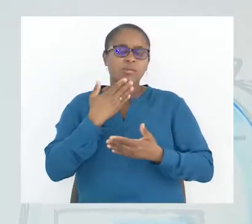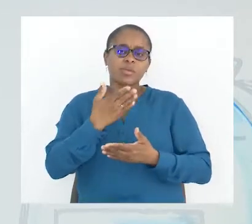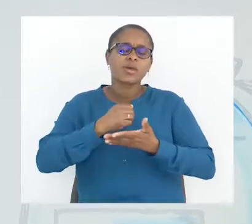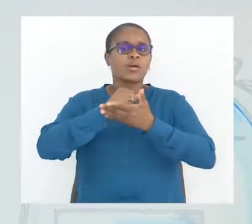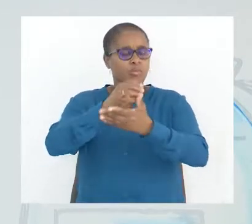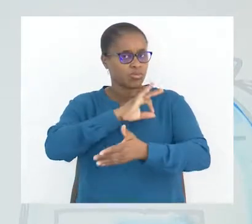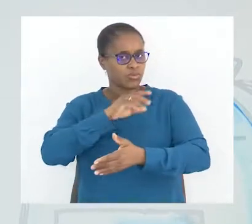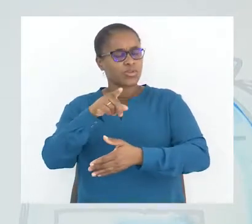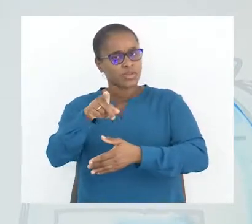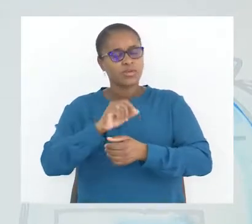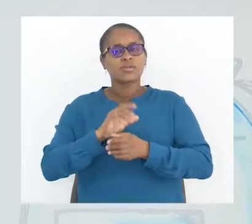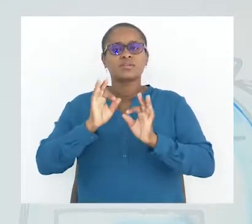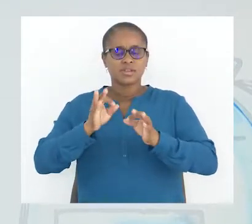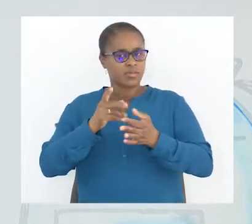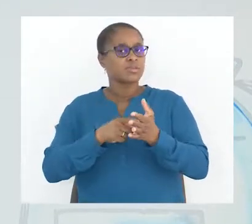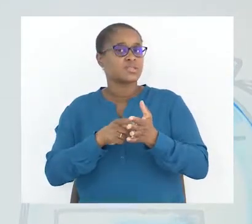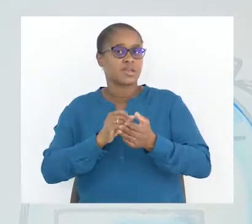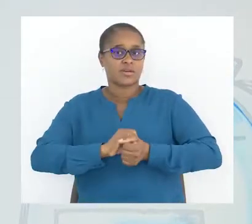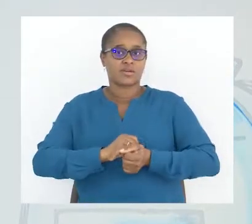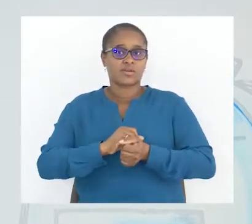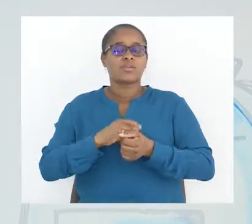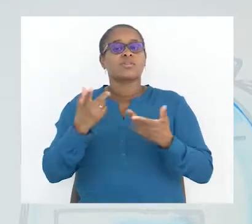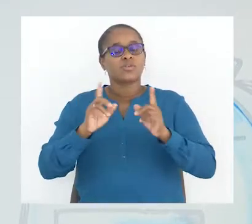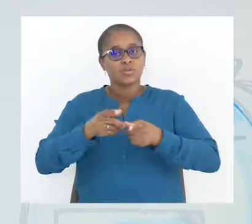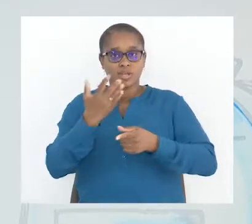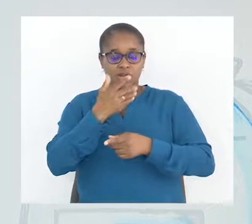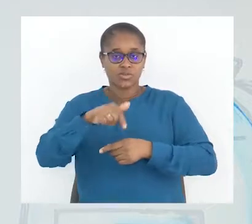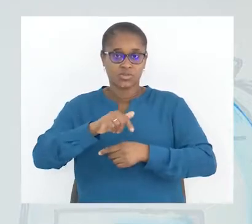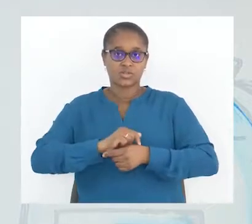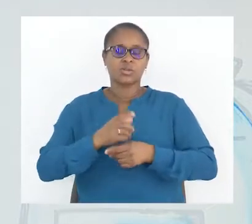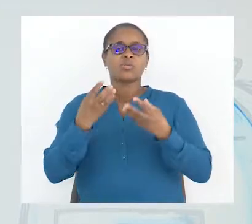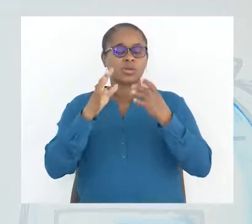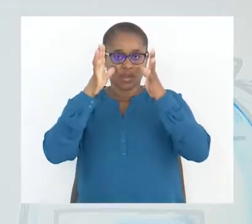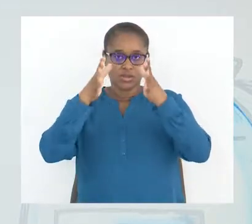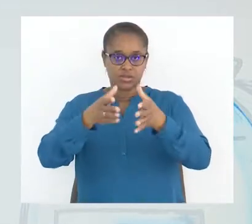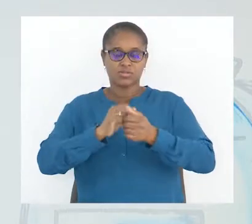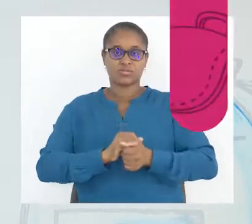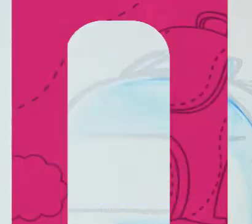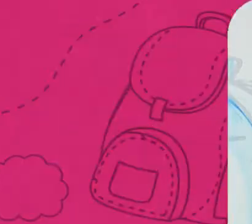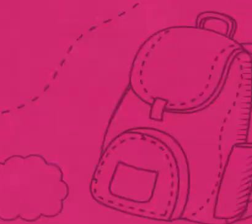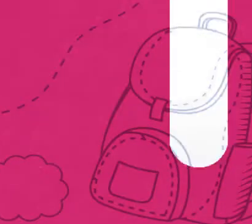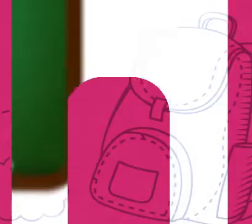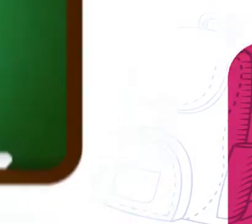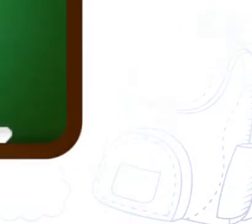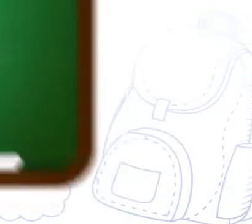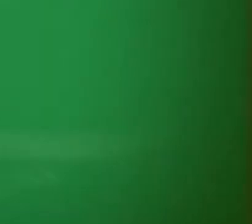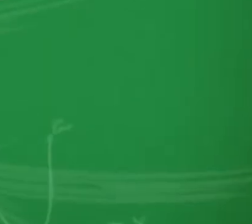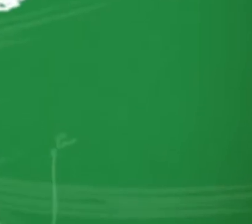apoio ao teu professor sempre que for necessário. Então vamos à aula de hoje. Muita atenção, sobretudo.